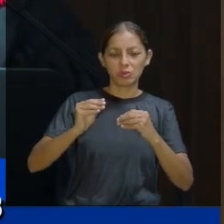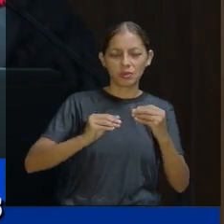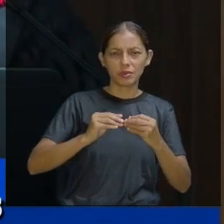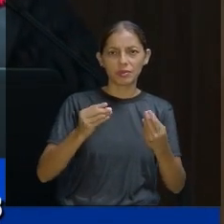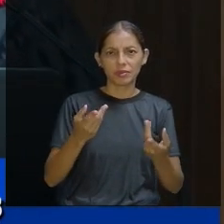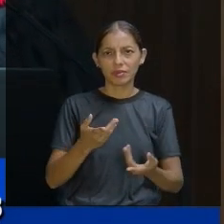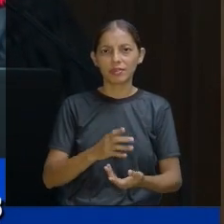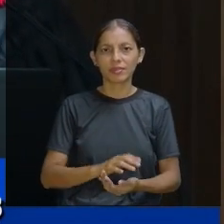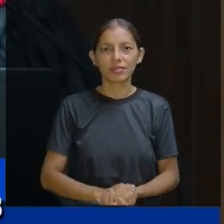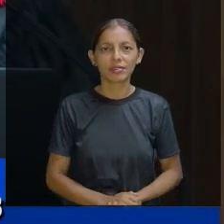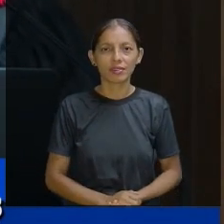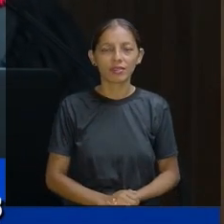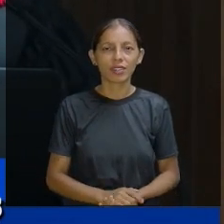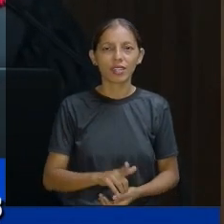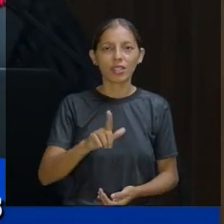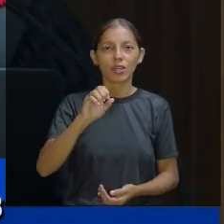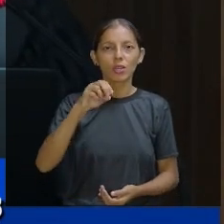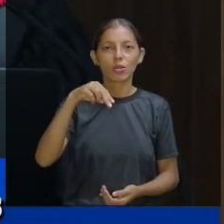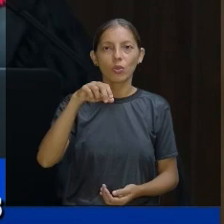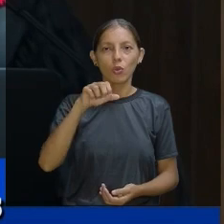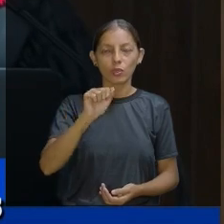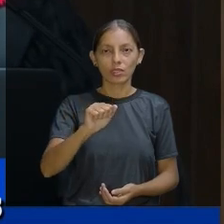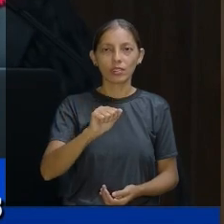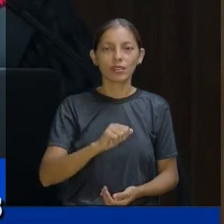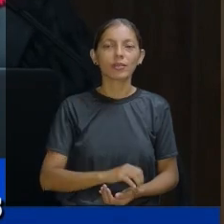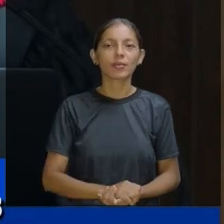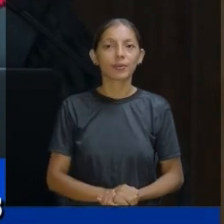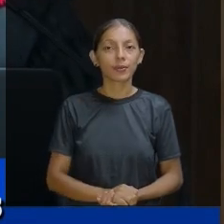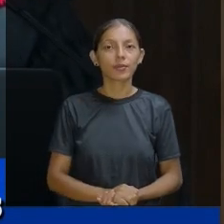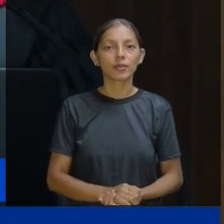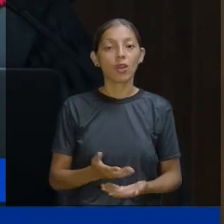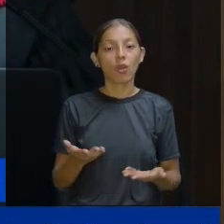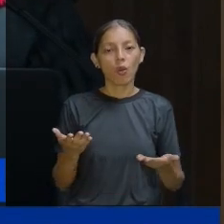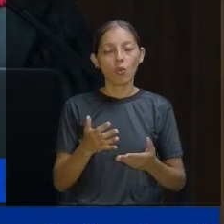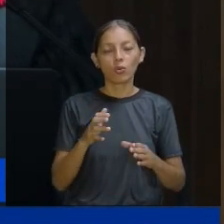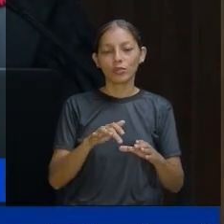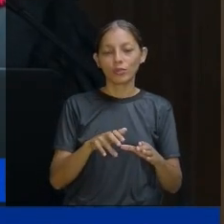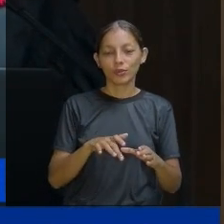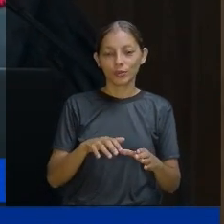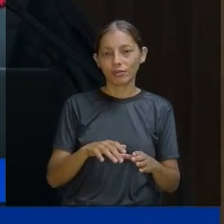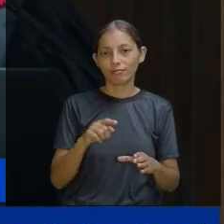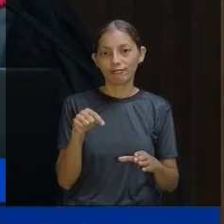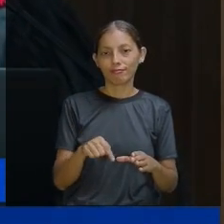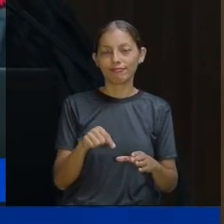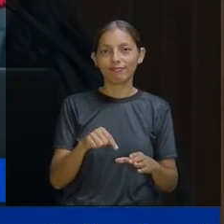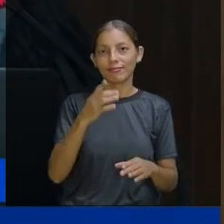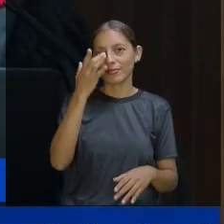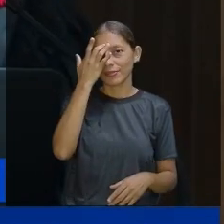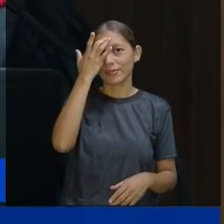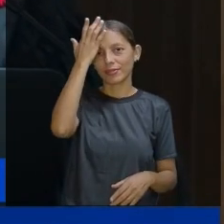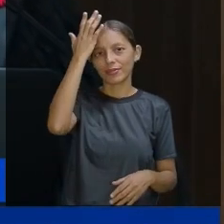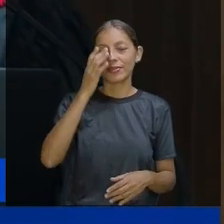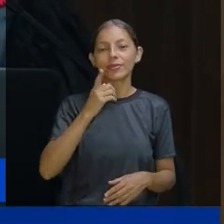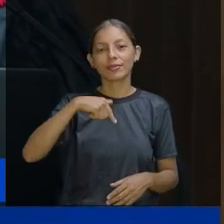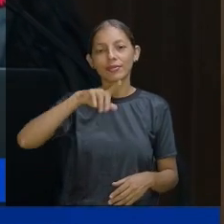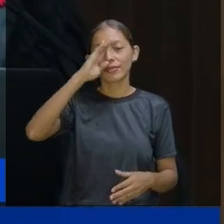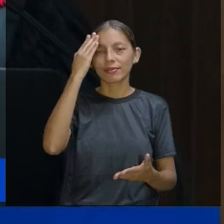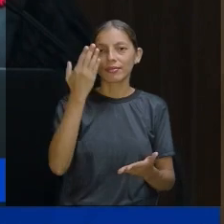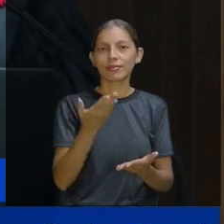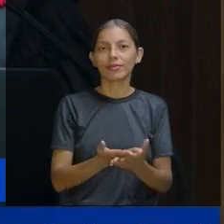identifica da justiça eleitoral, são as nossas urnas eletrônicas, que são completamente confiáveis,